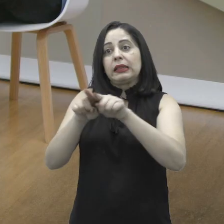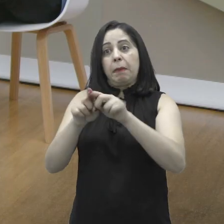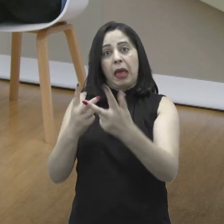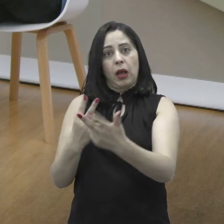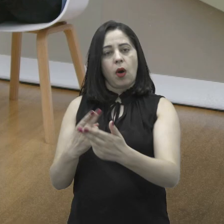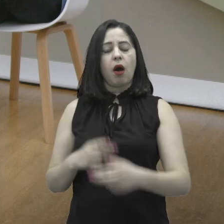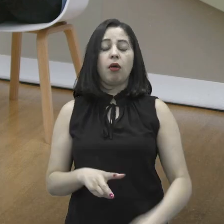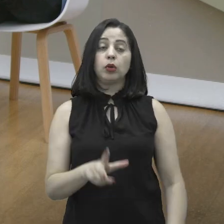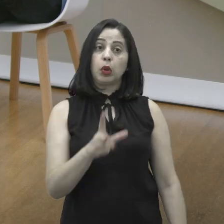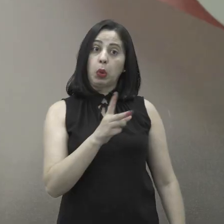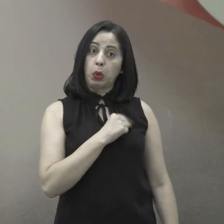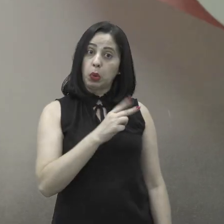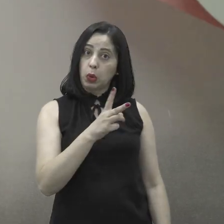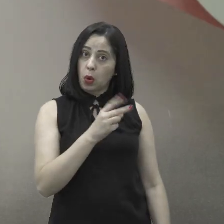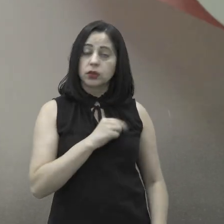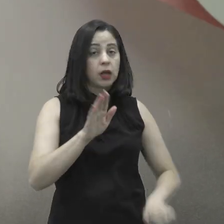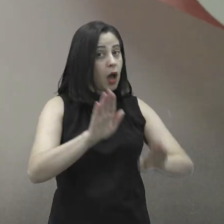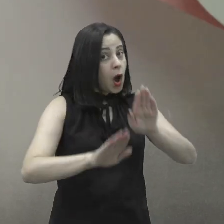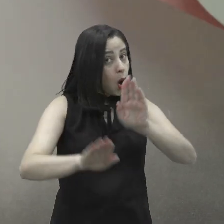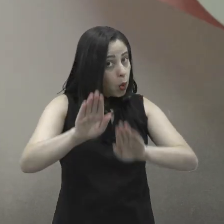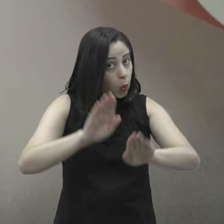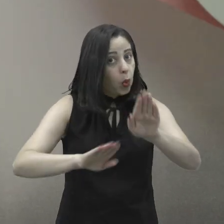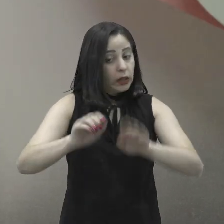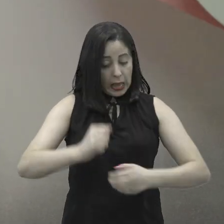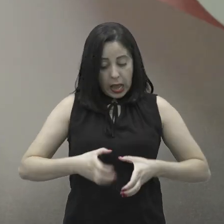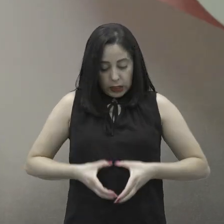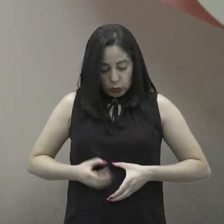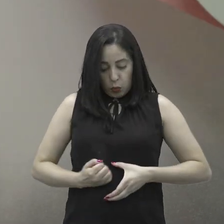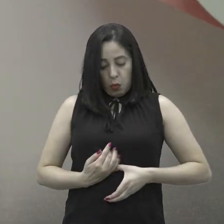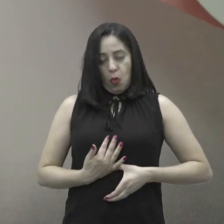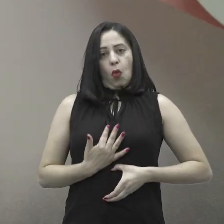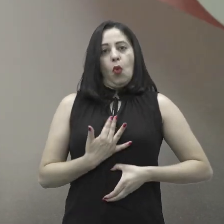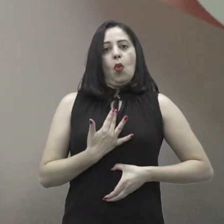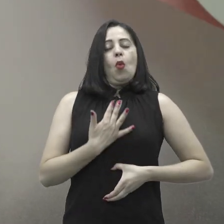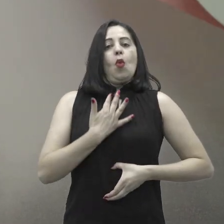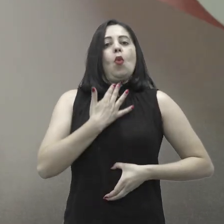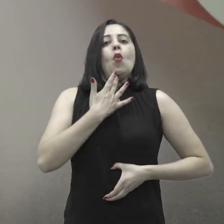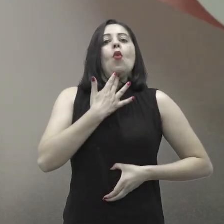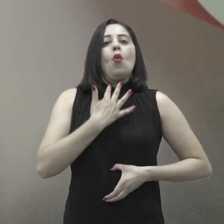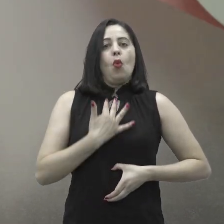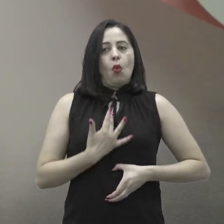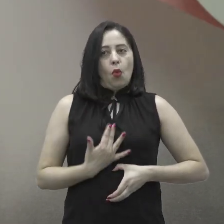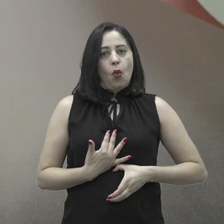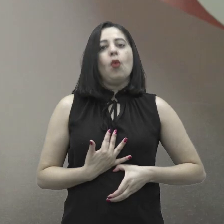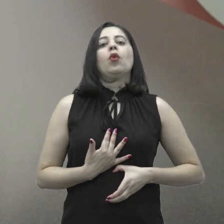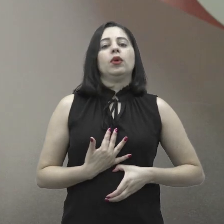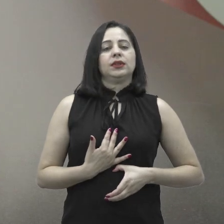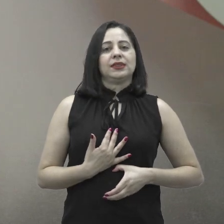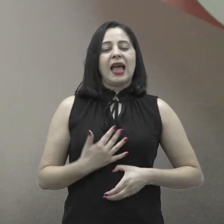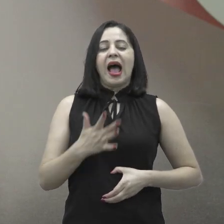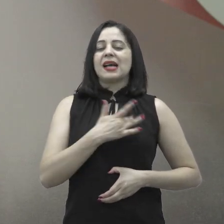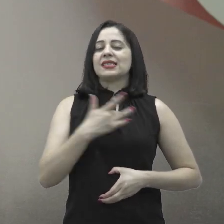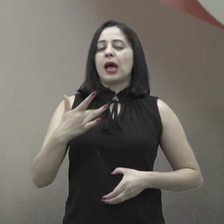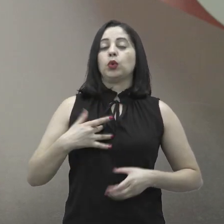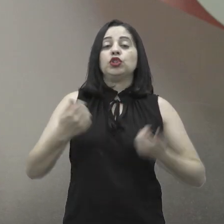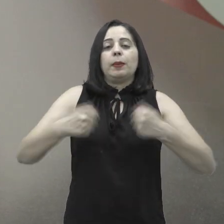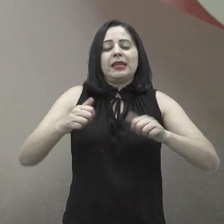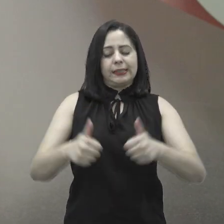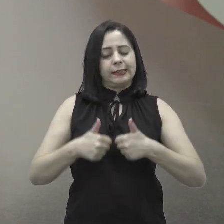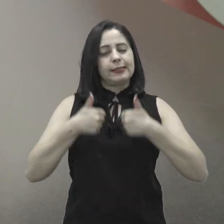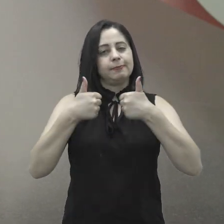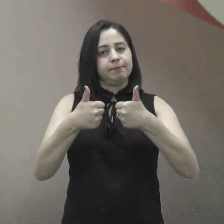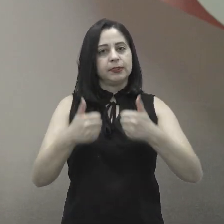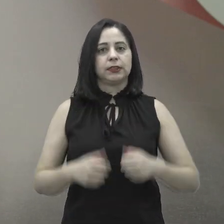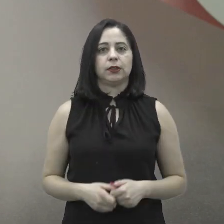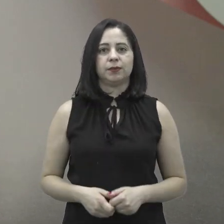refluxo. Nossa, muito bem explicado. Então, cuidado com o refluxo aí para ficar melhor em dia com a sua saúde respiratória.